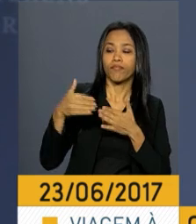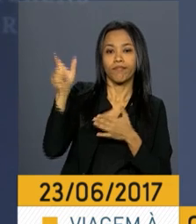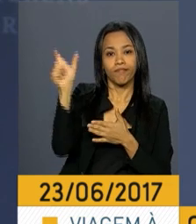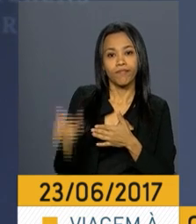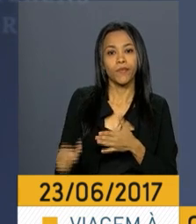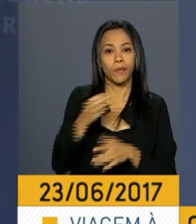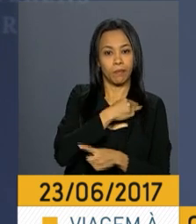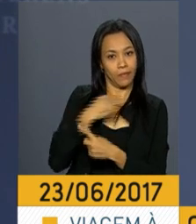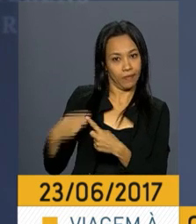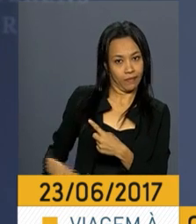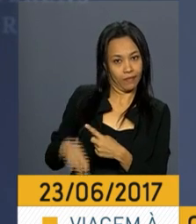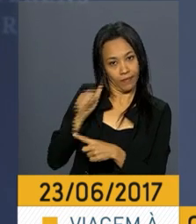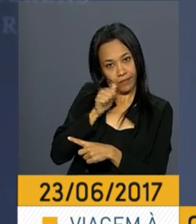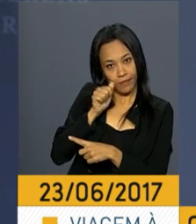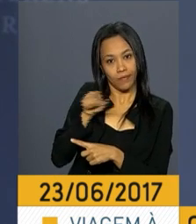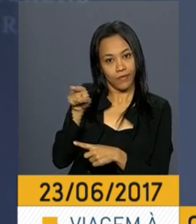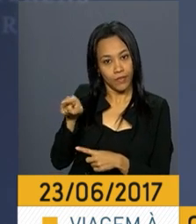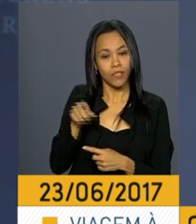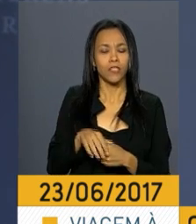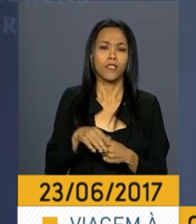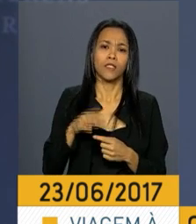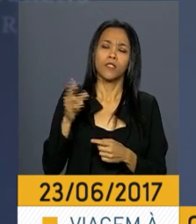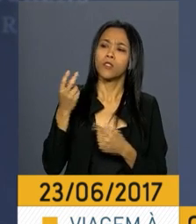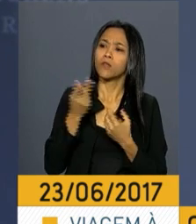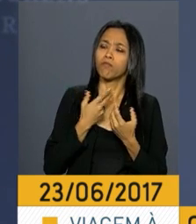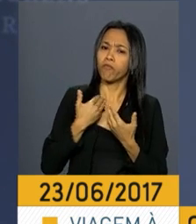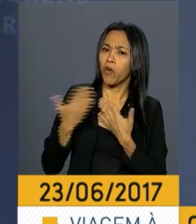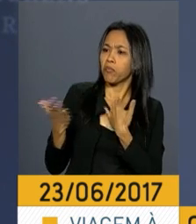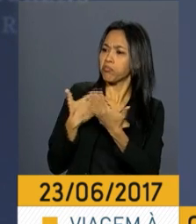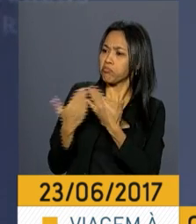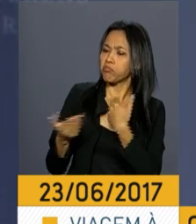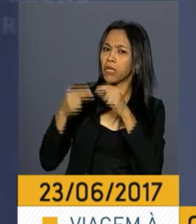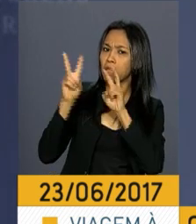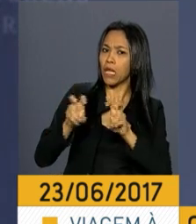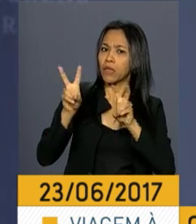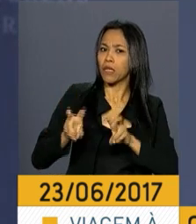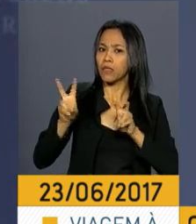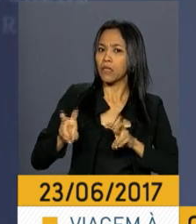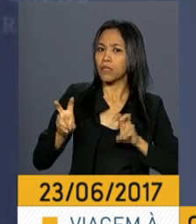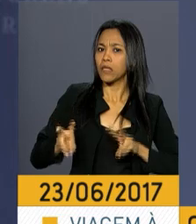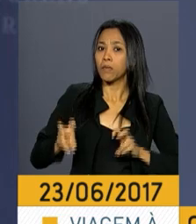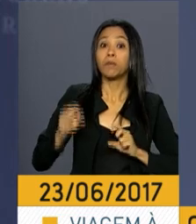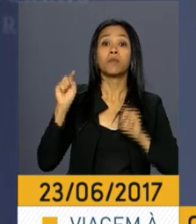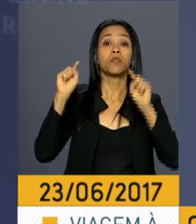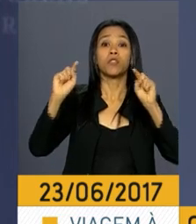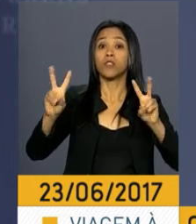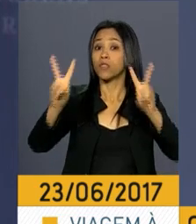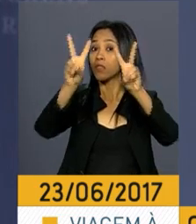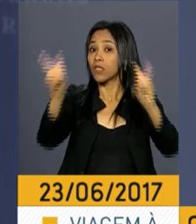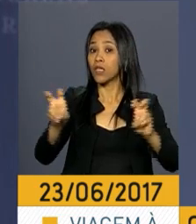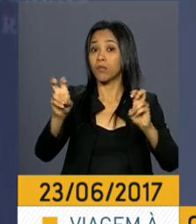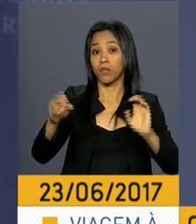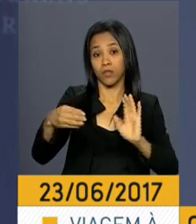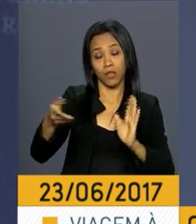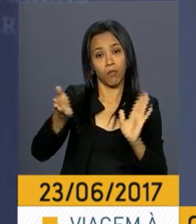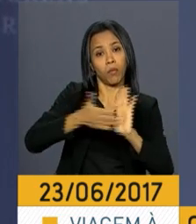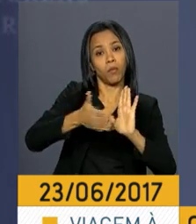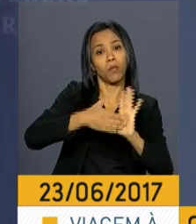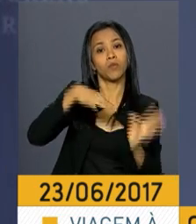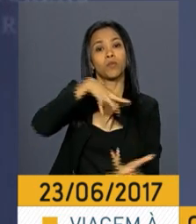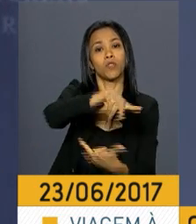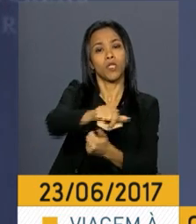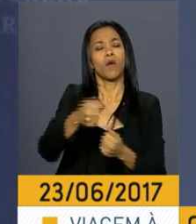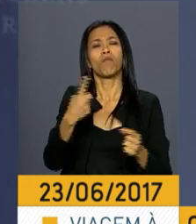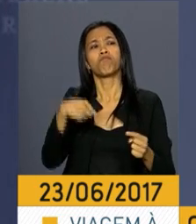muito, muito franco e aberto sobre temas da agenda mundial. Registrei até que na reunião do